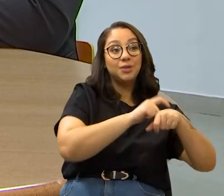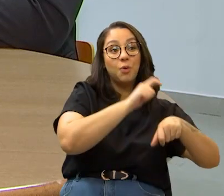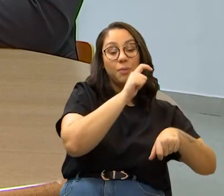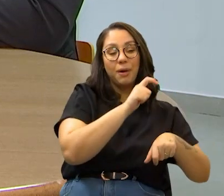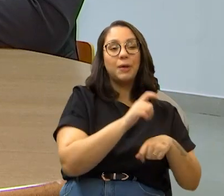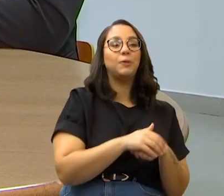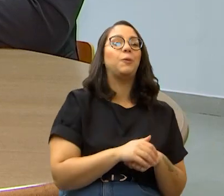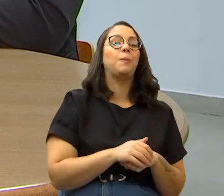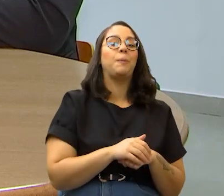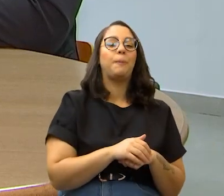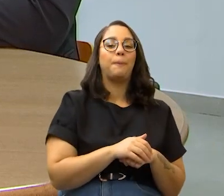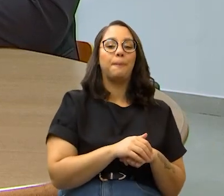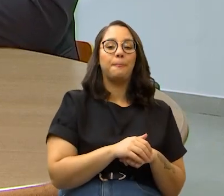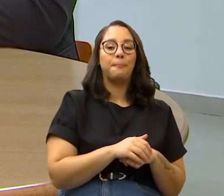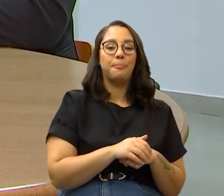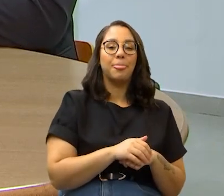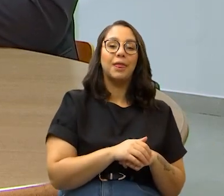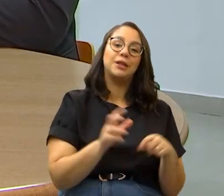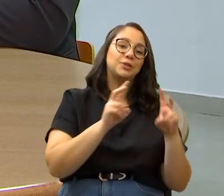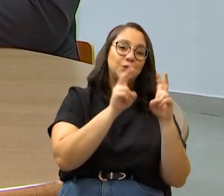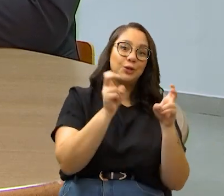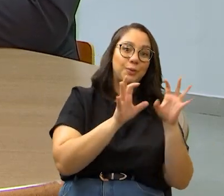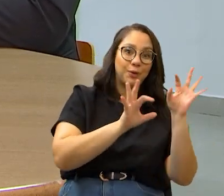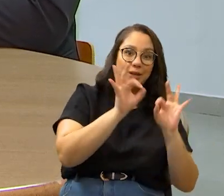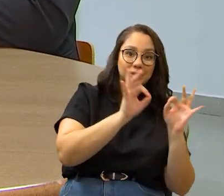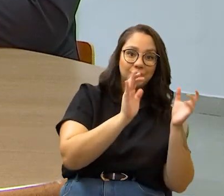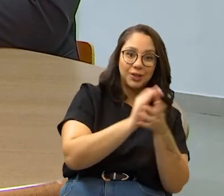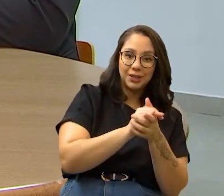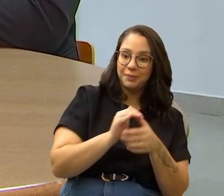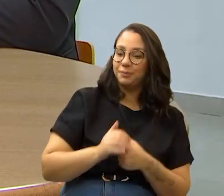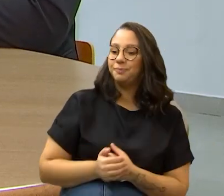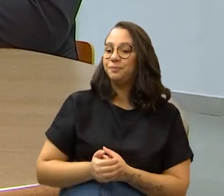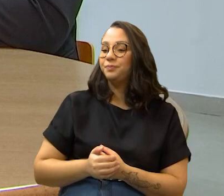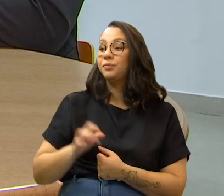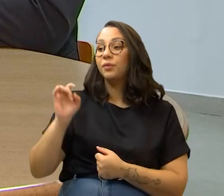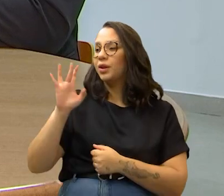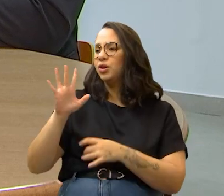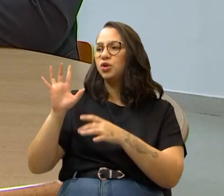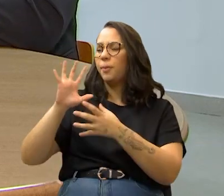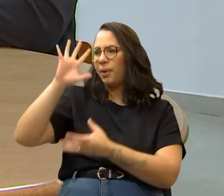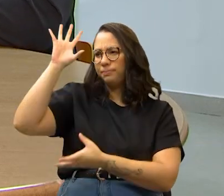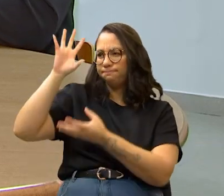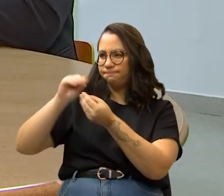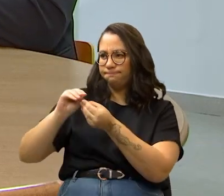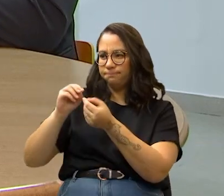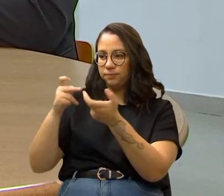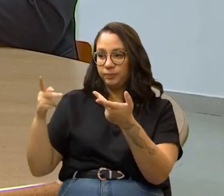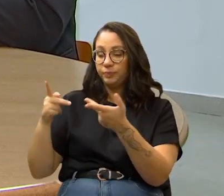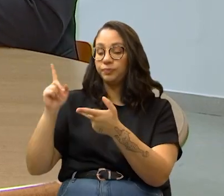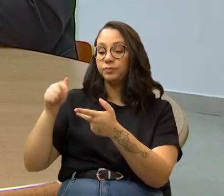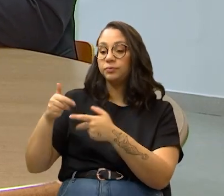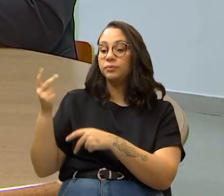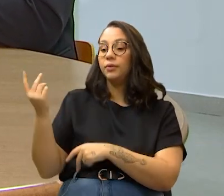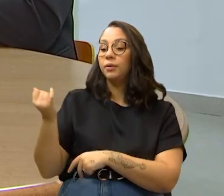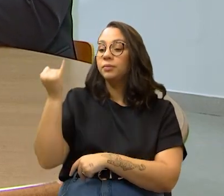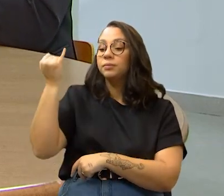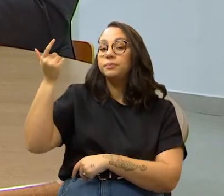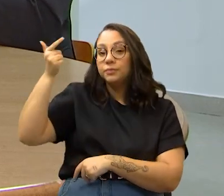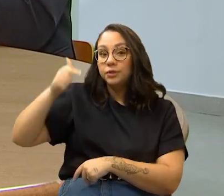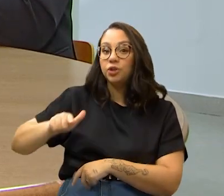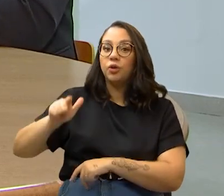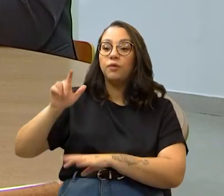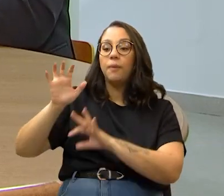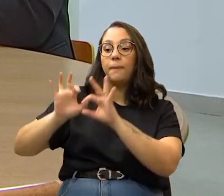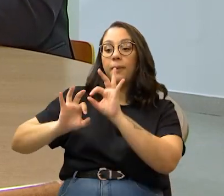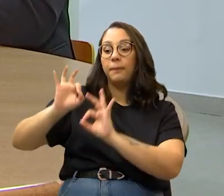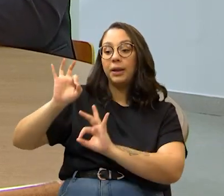falar nesse momento para dessa organização? Eu acho que apenas para concluir tudo isso, é legal a gente voltar um pouquinho